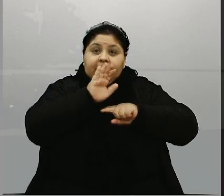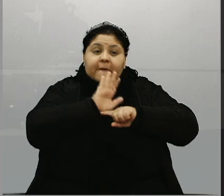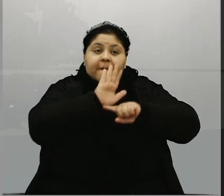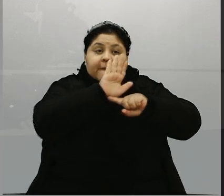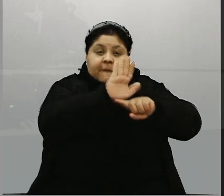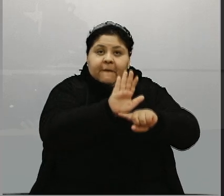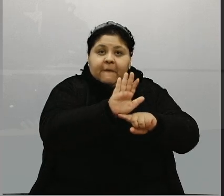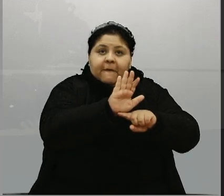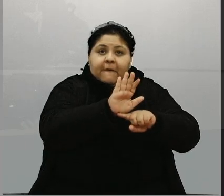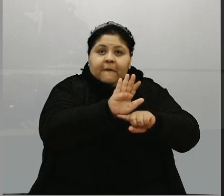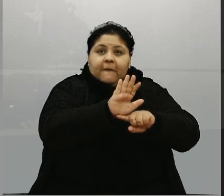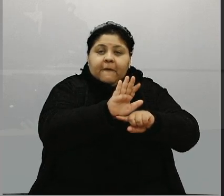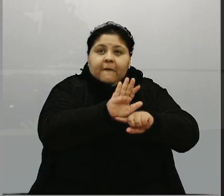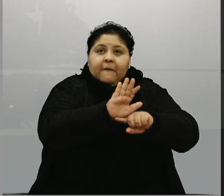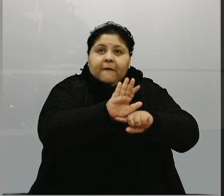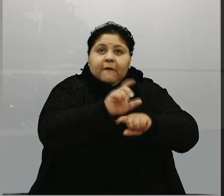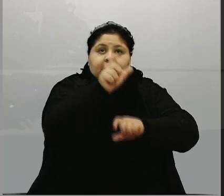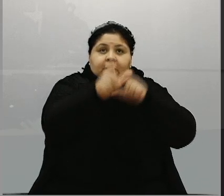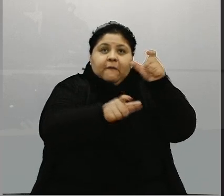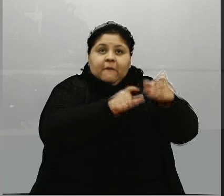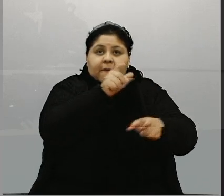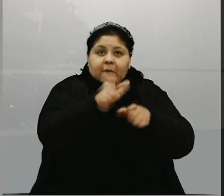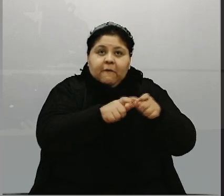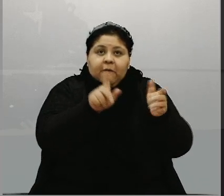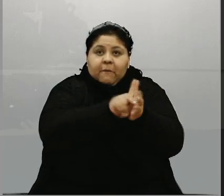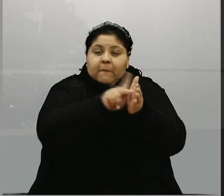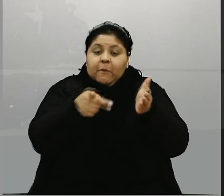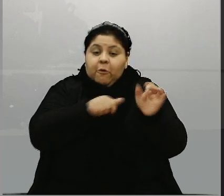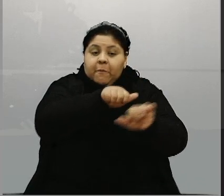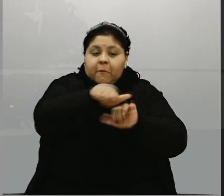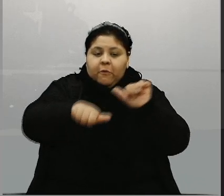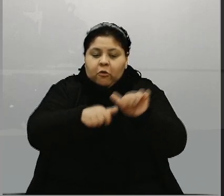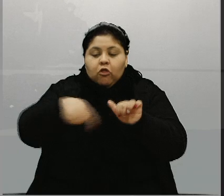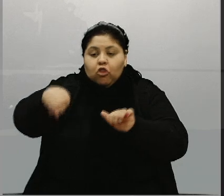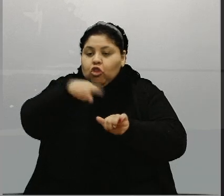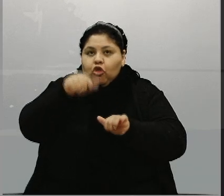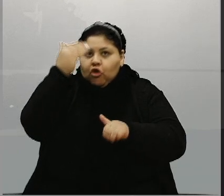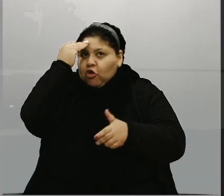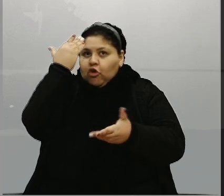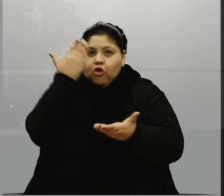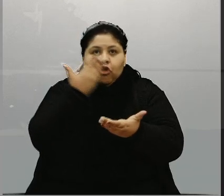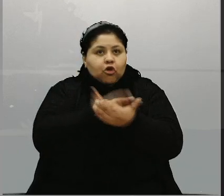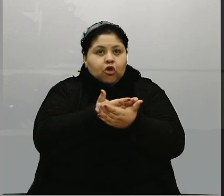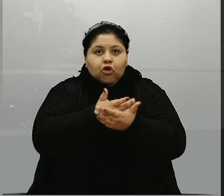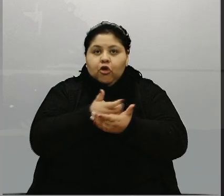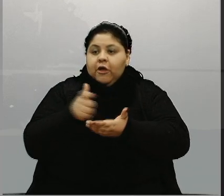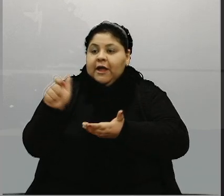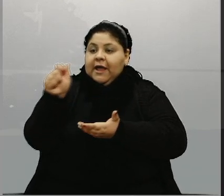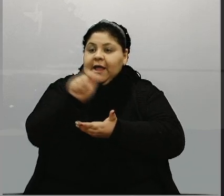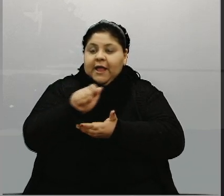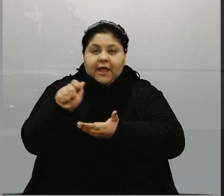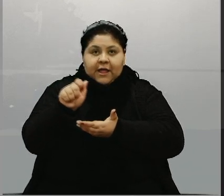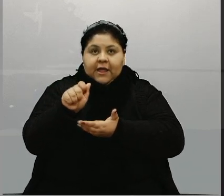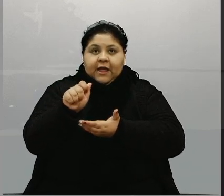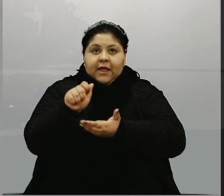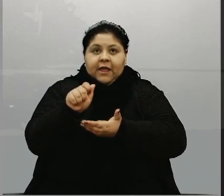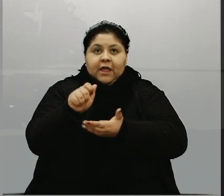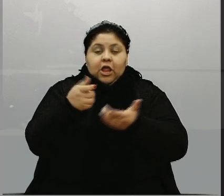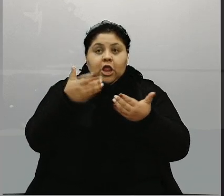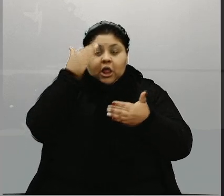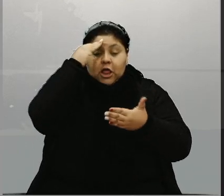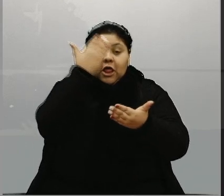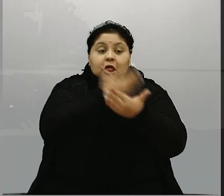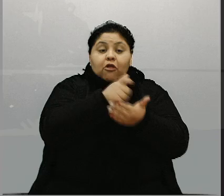recebido e um agente ativo na sua própria mudança. Nós não cremos em assistencialismo, nós cremos numa assistência